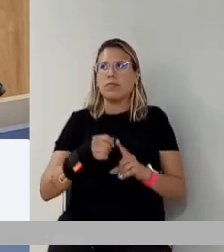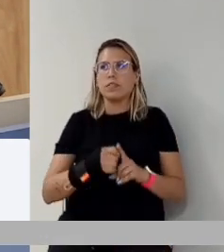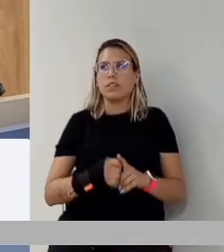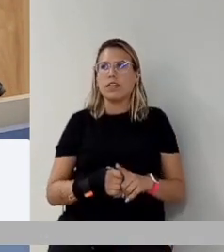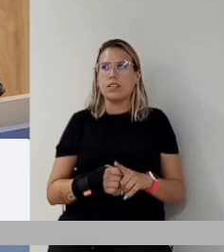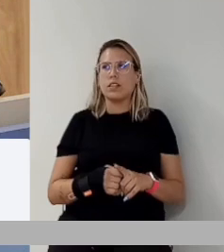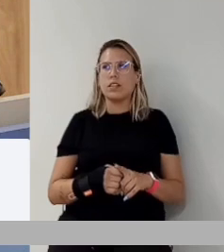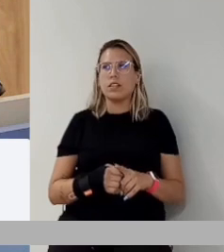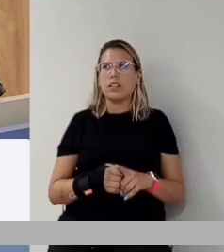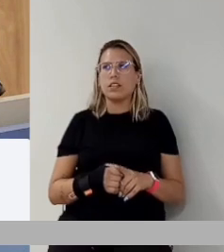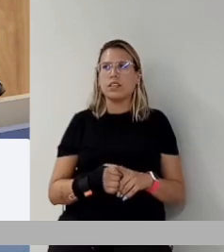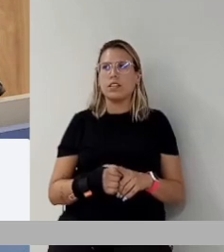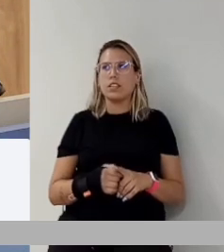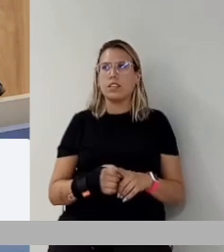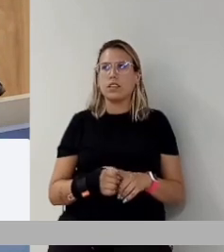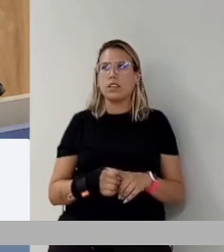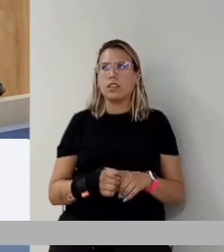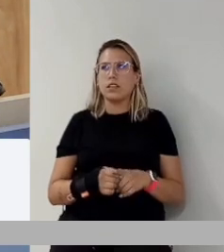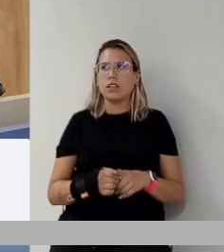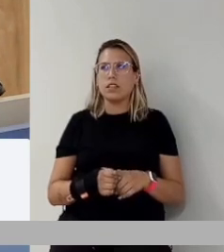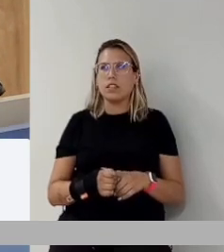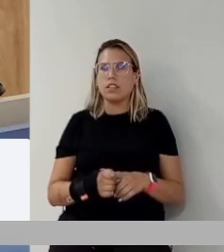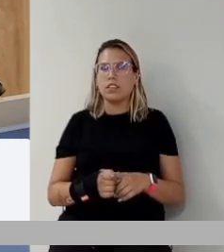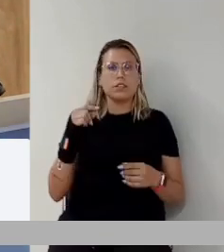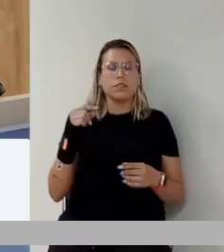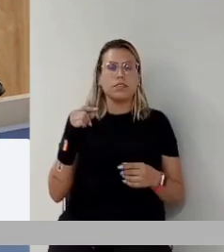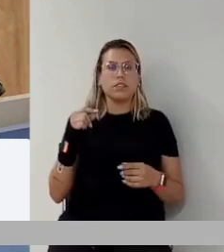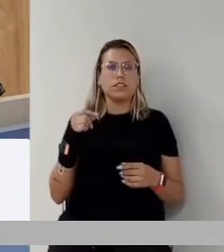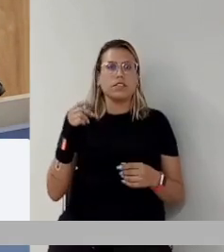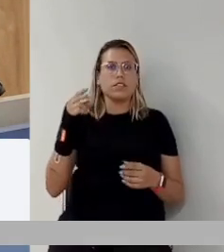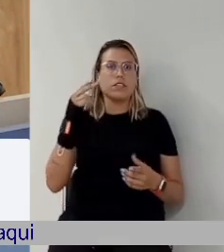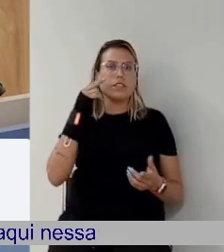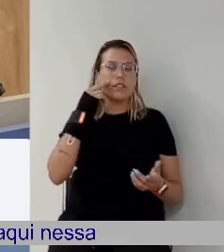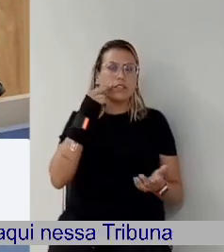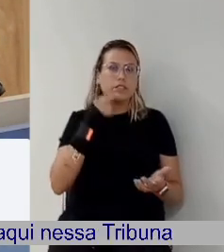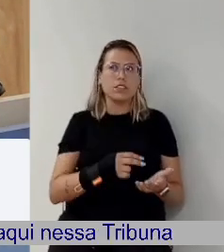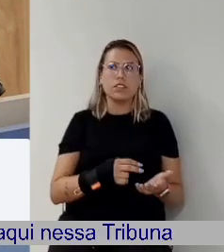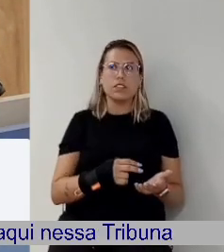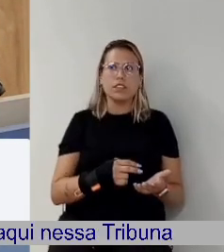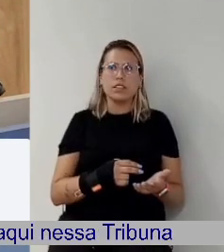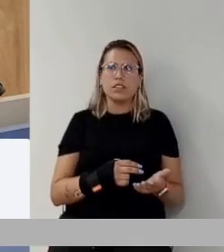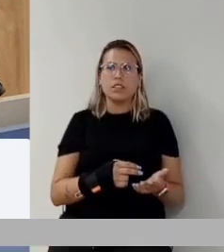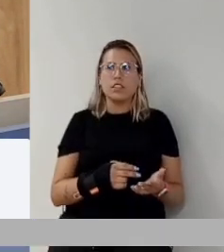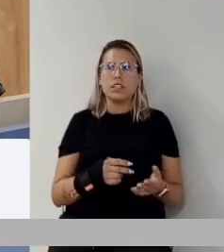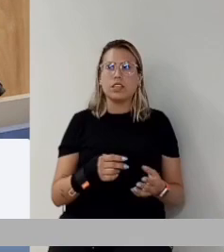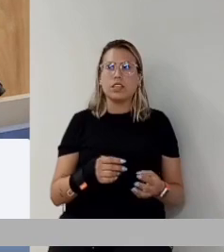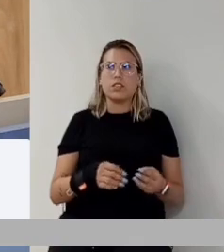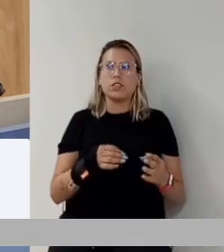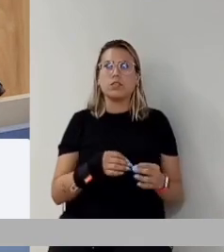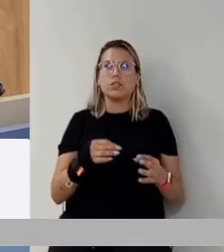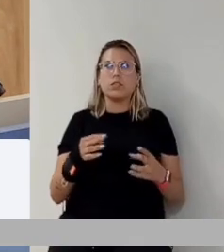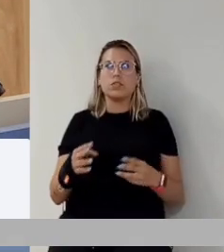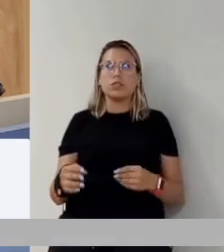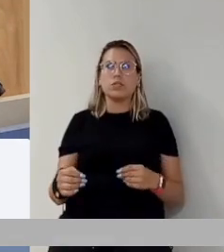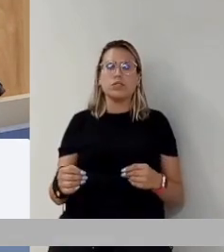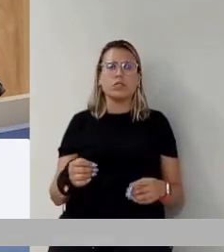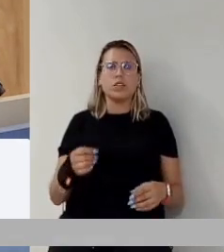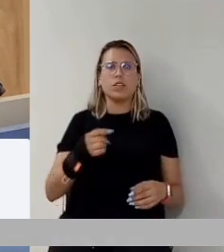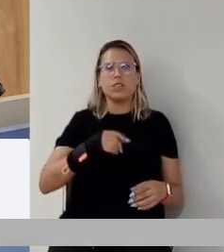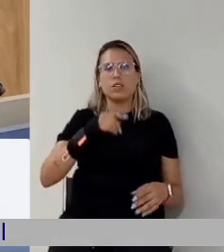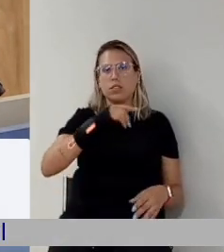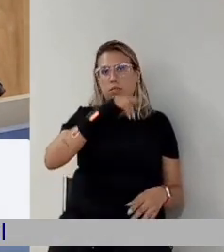melhorando e recentemente eu ouvi aqui nessa Tribuna falar como se tudo centralize a